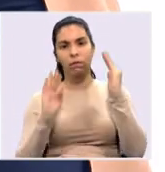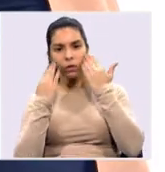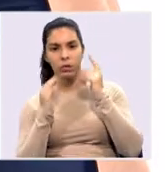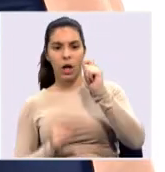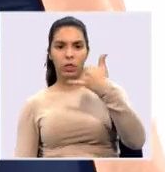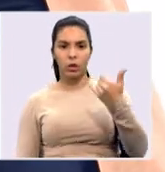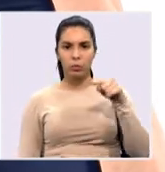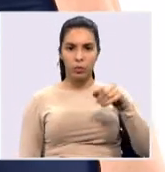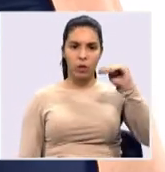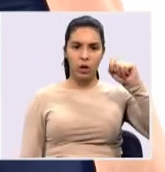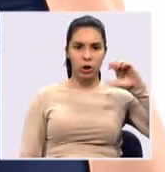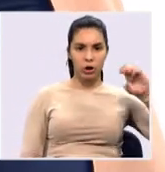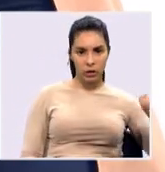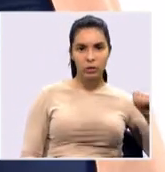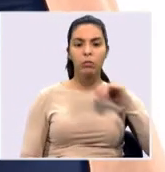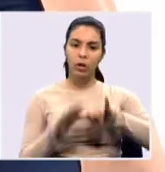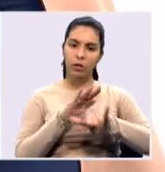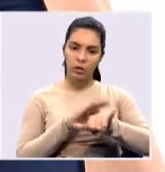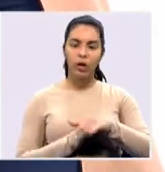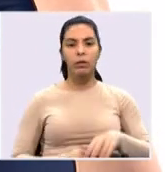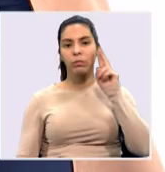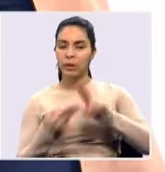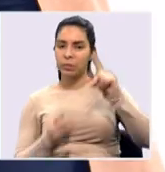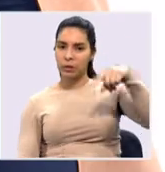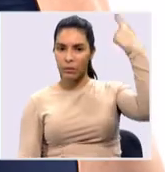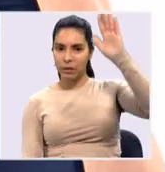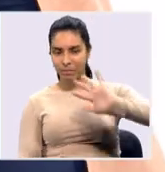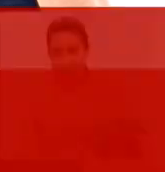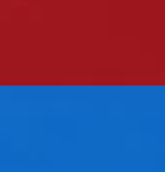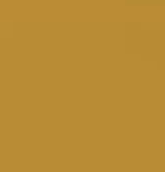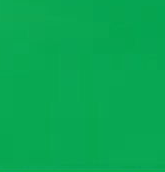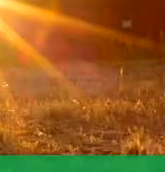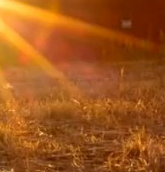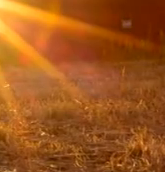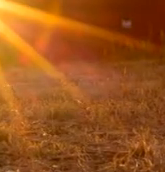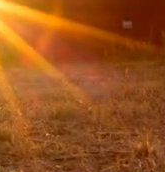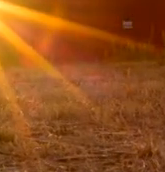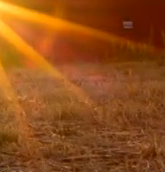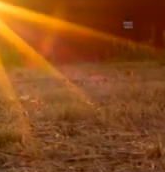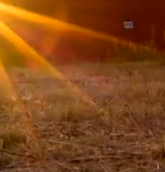Instagram e Facebook em e2.esques e no YouTube. E2esques. Até para a semana.